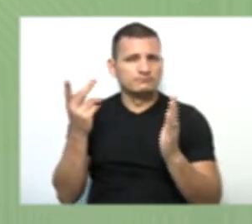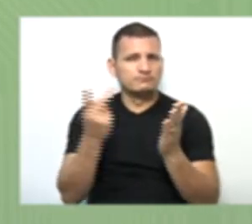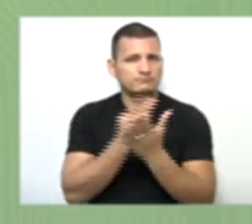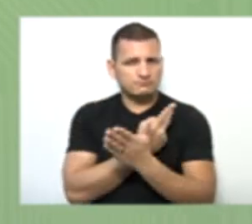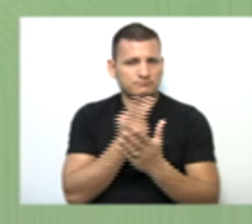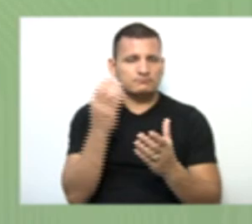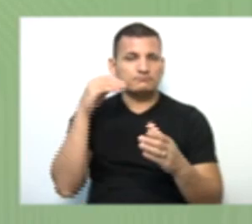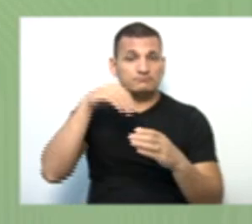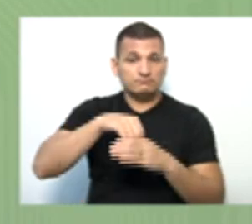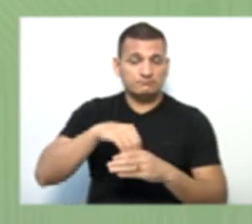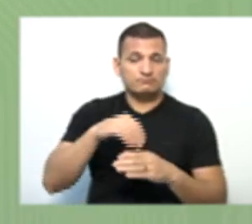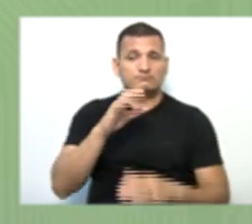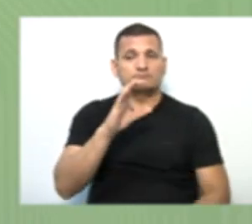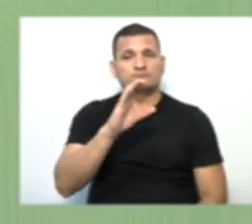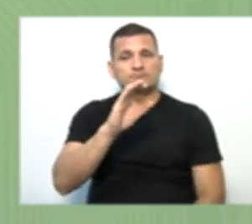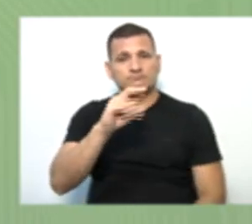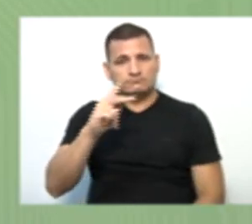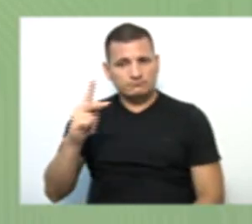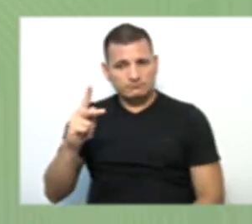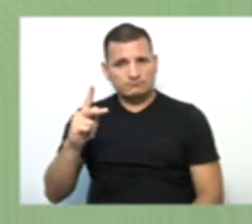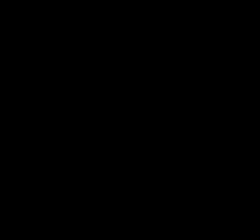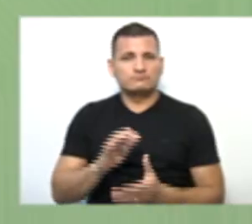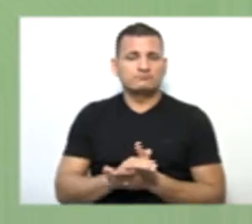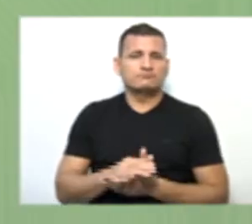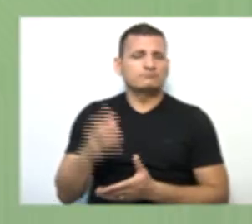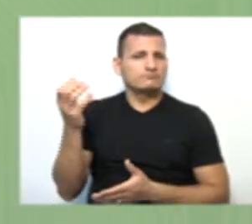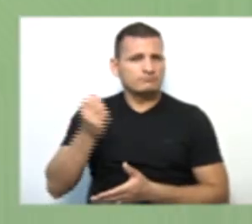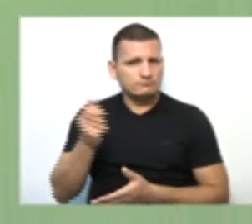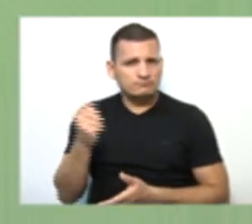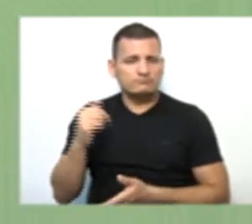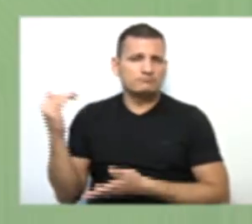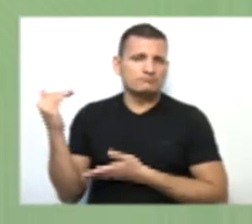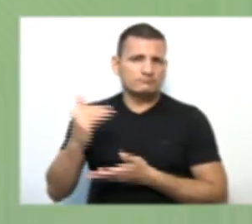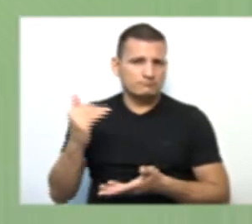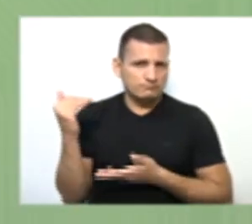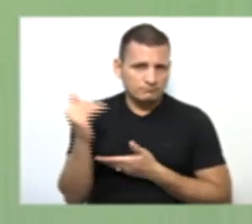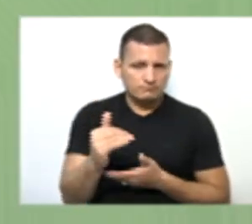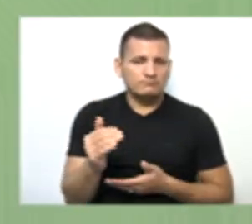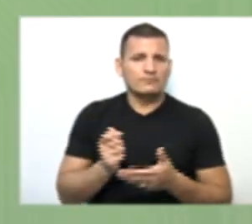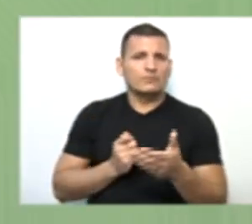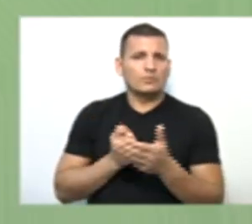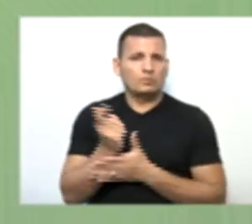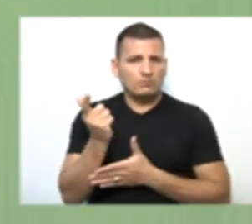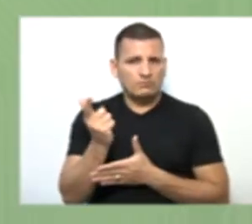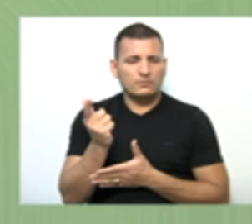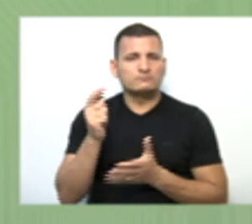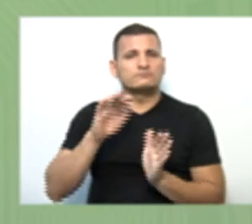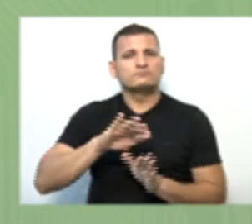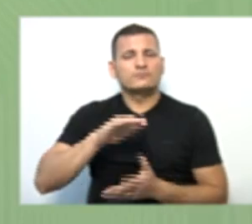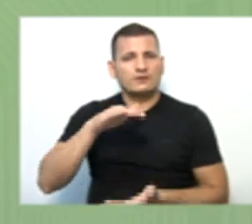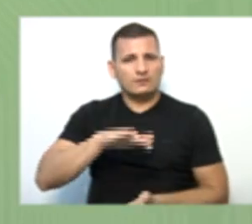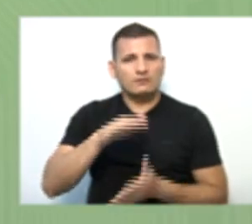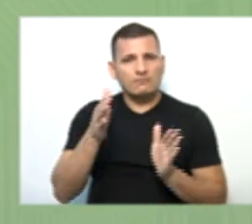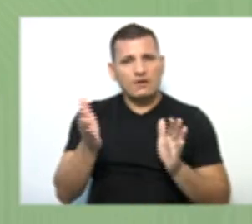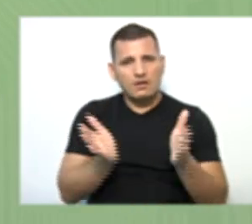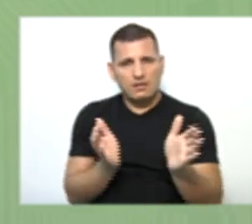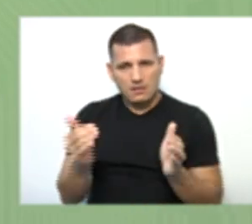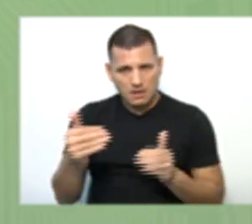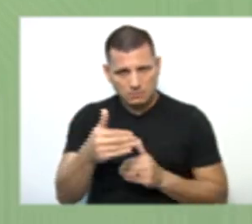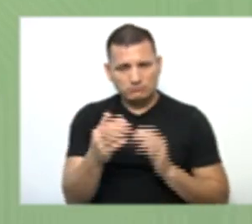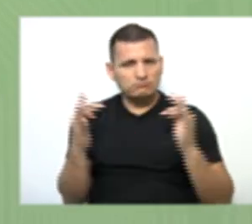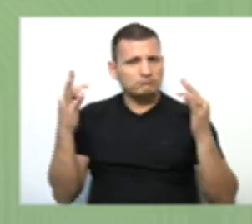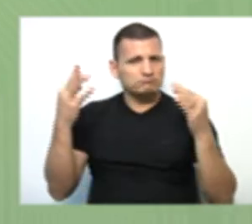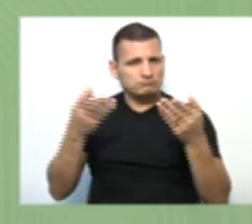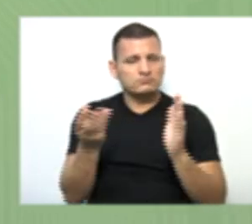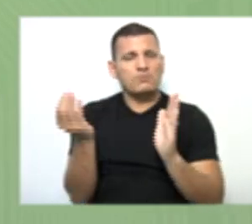que ocorreram na empresa, entrega do leite, compra da embalagem, tudo isso, né, vai ser